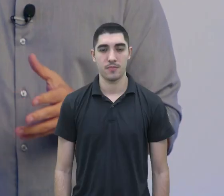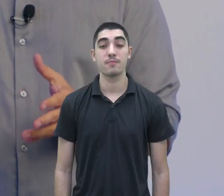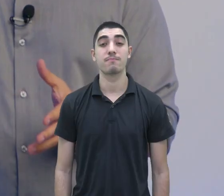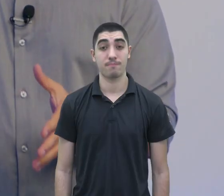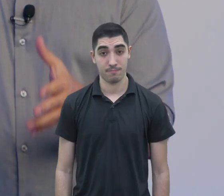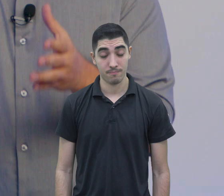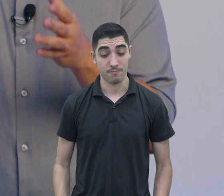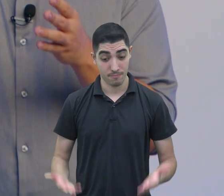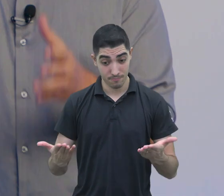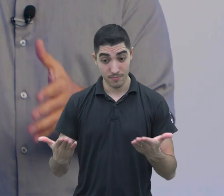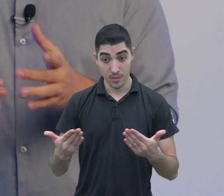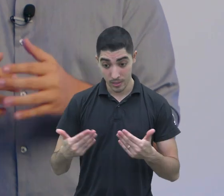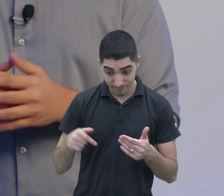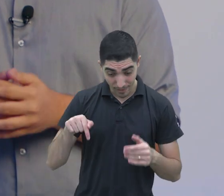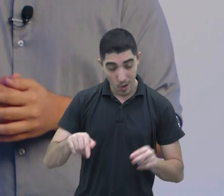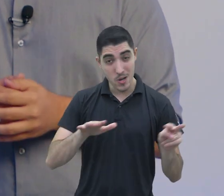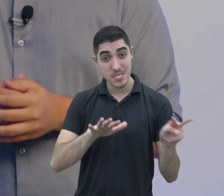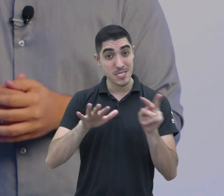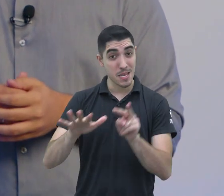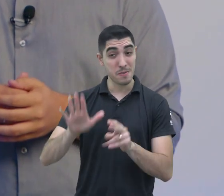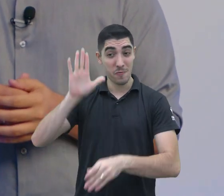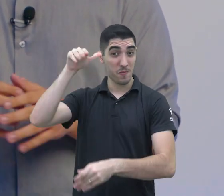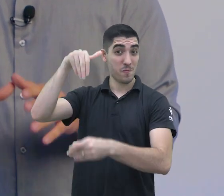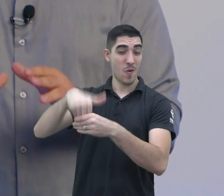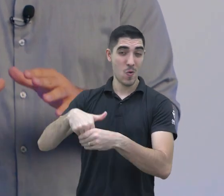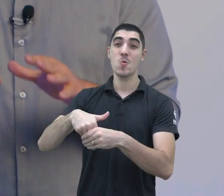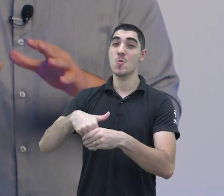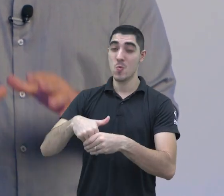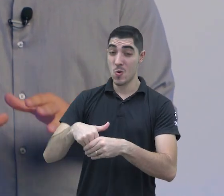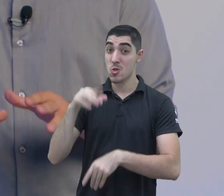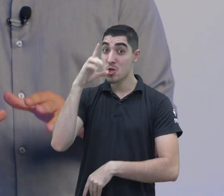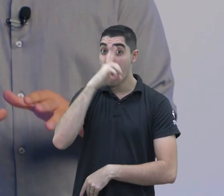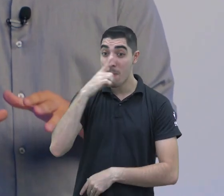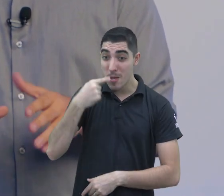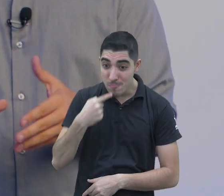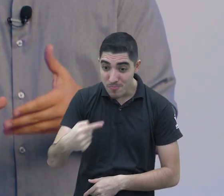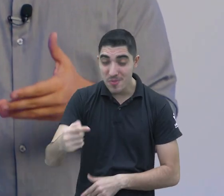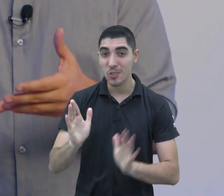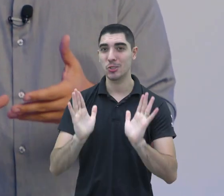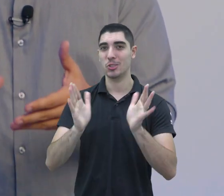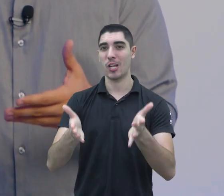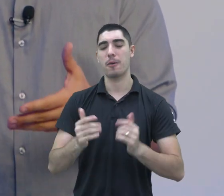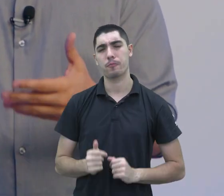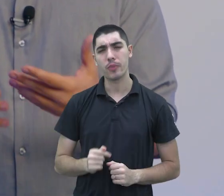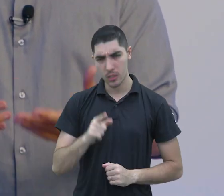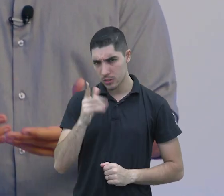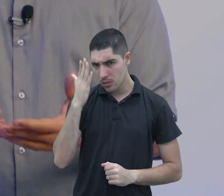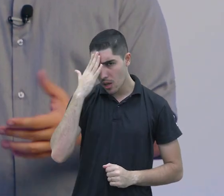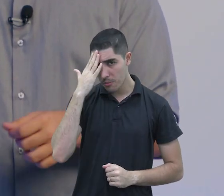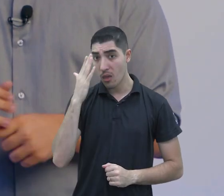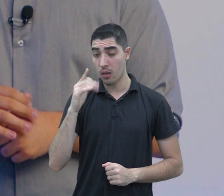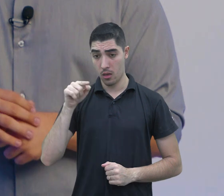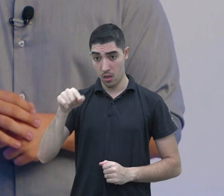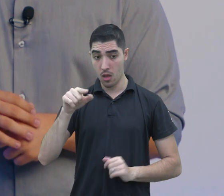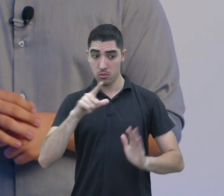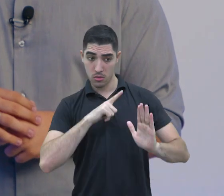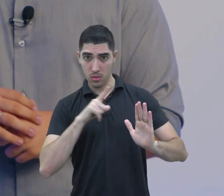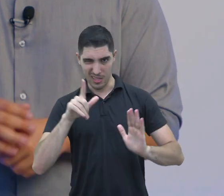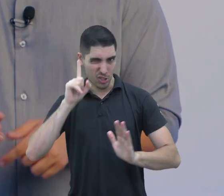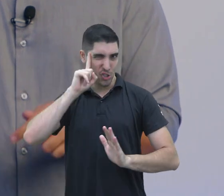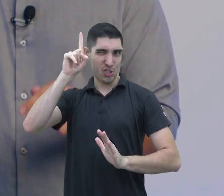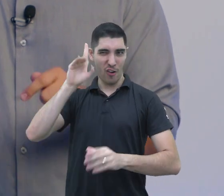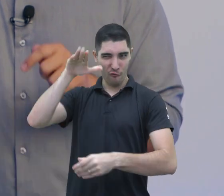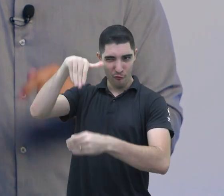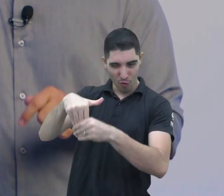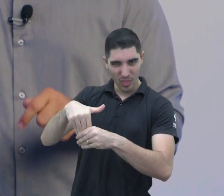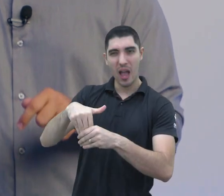E chegamos na semana das eleições, hein? Já são neste domingo. Sabia que existem algumas regras que precisam ser